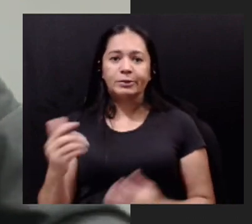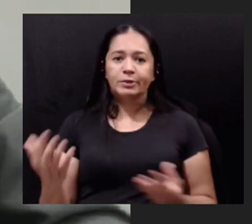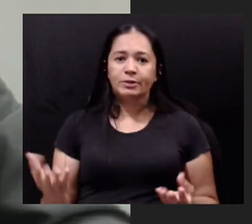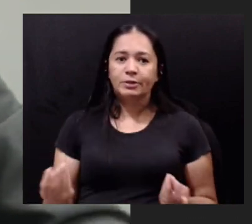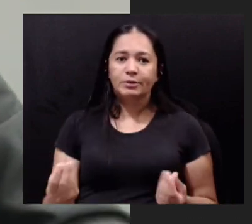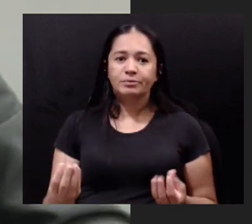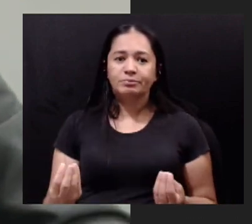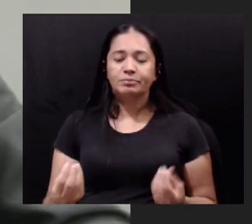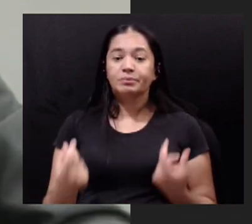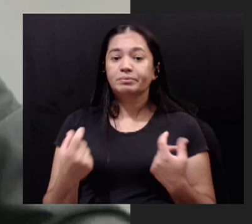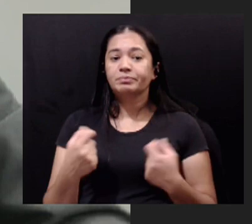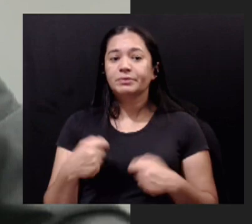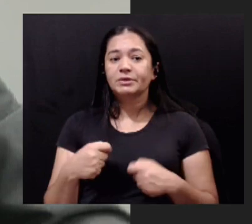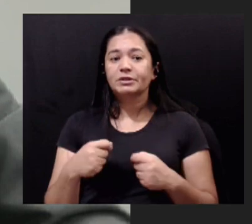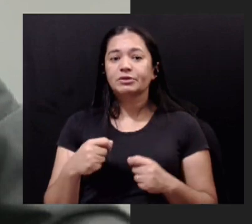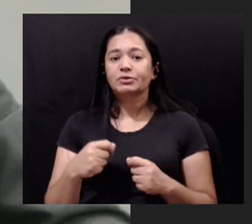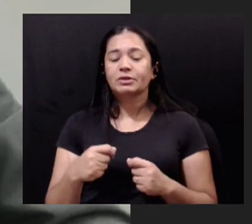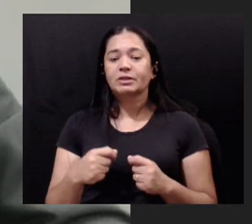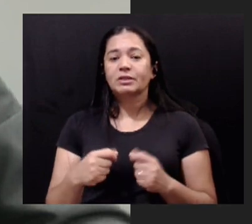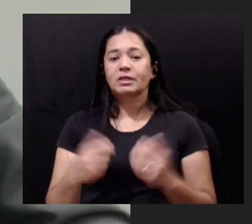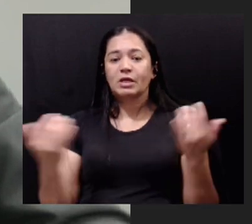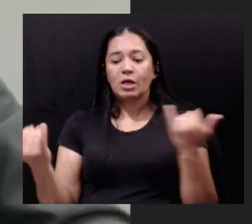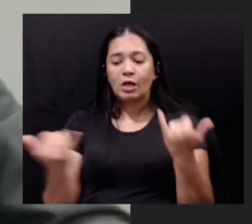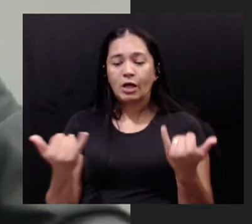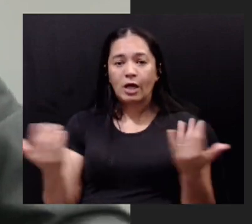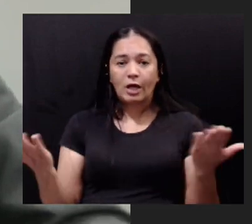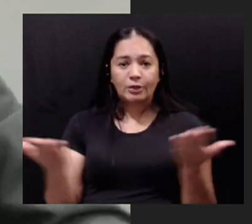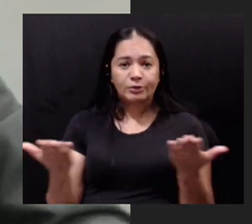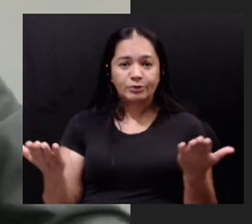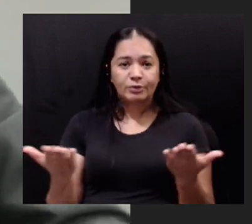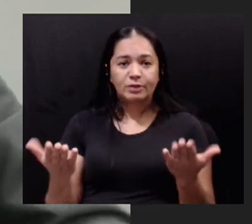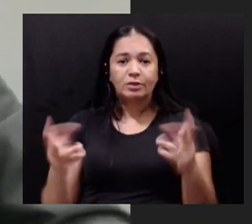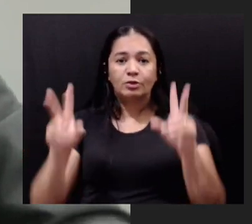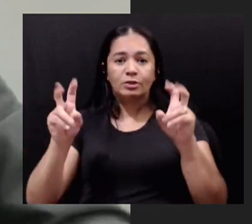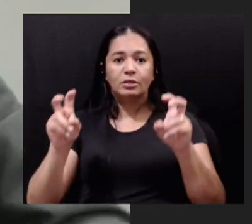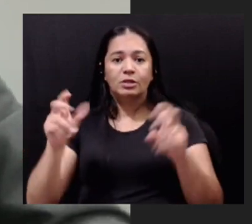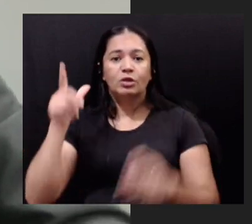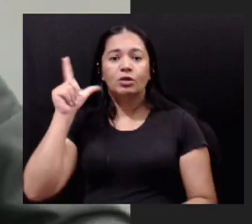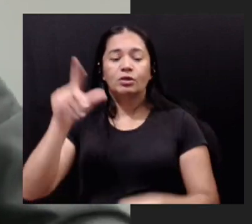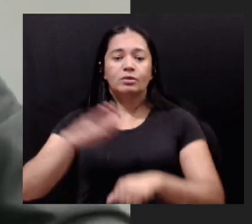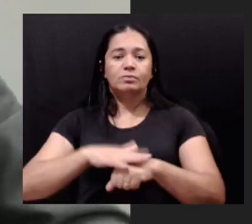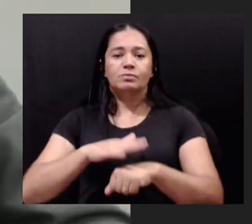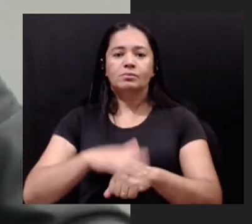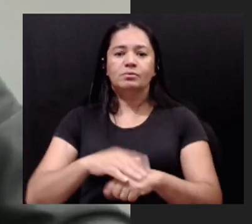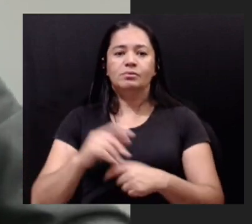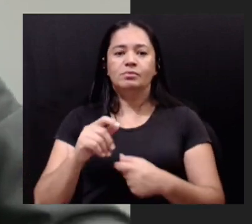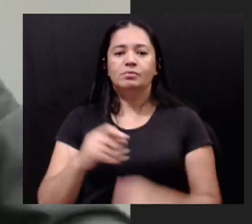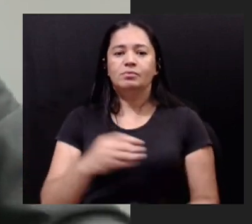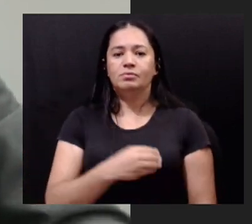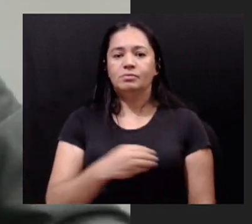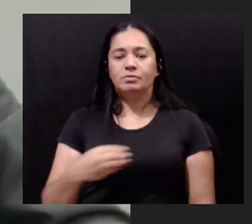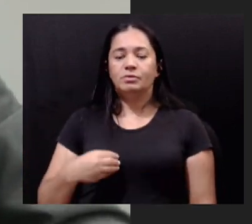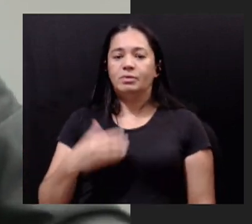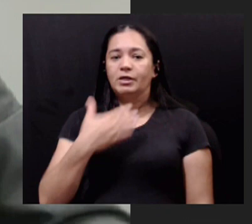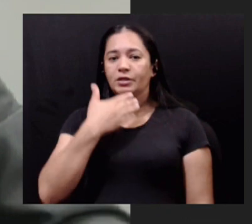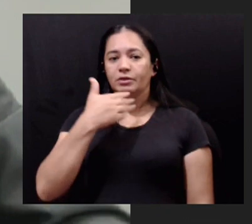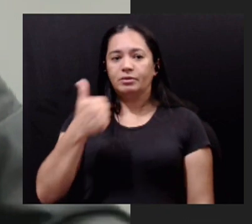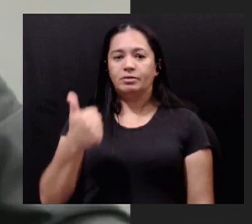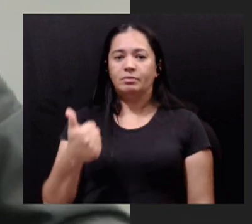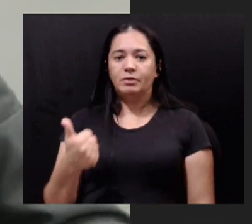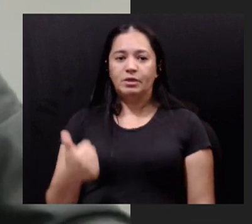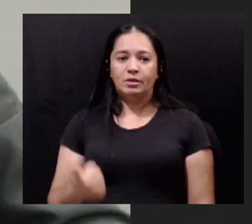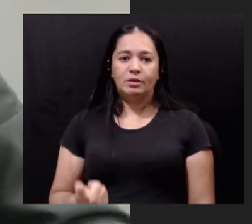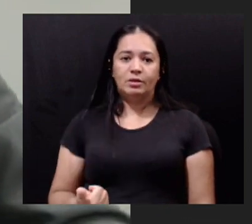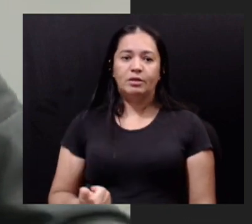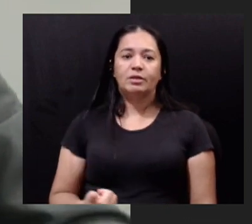basta estar atualizado aí, né, sobre o tema para que possa fazer o tratamento mais adequado, indicar o exame quando